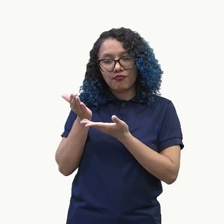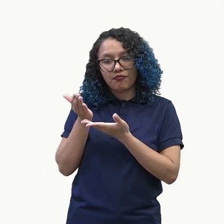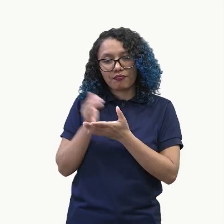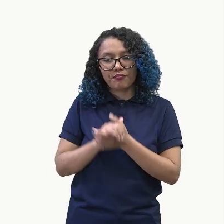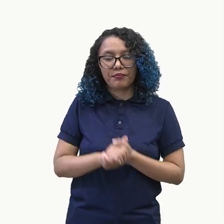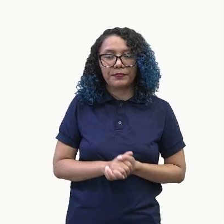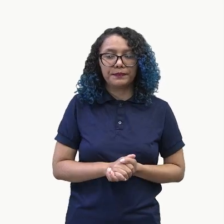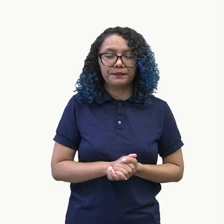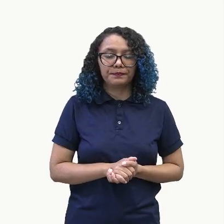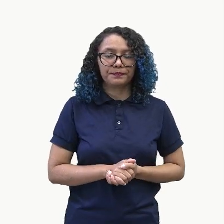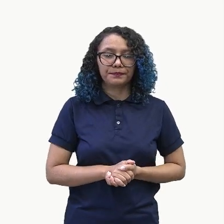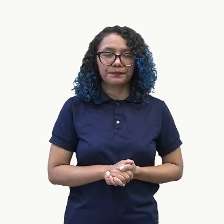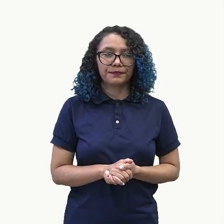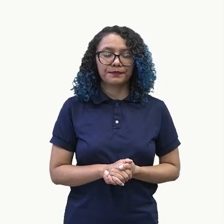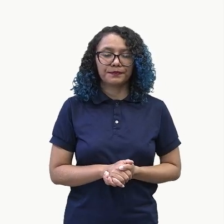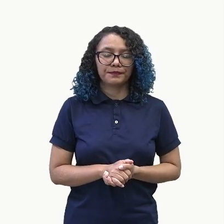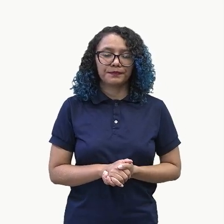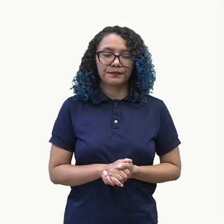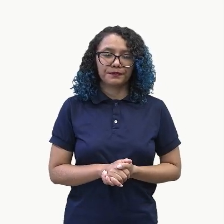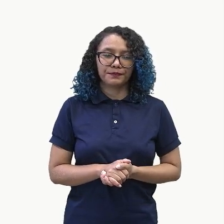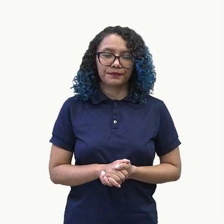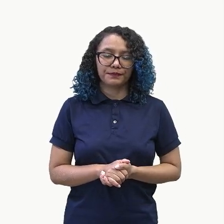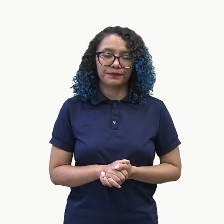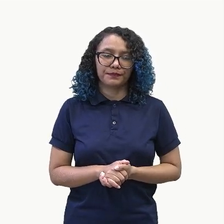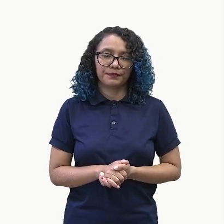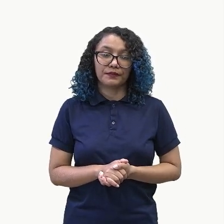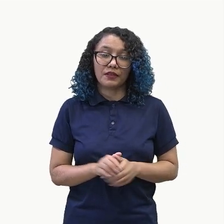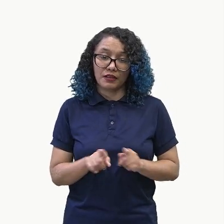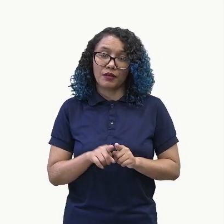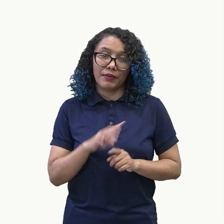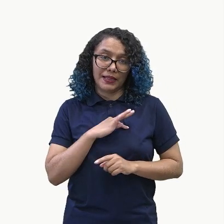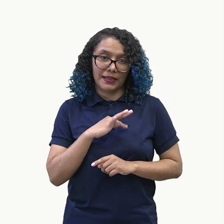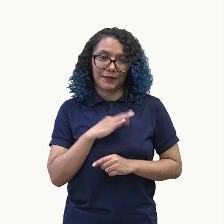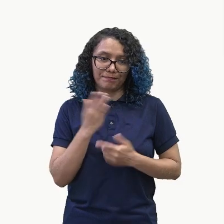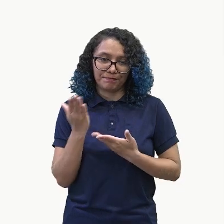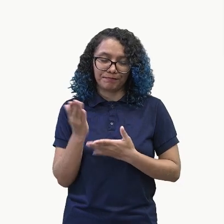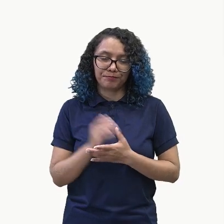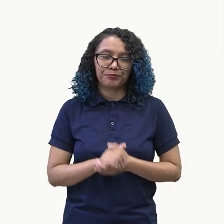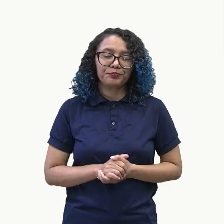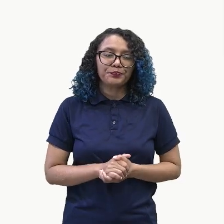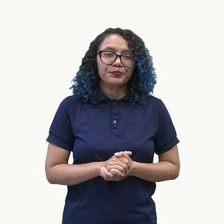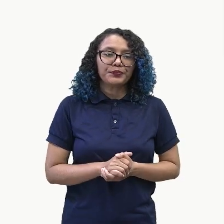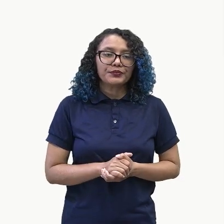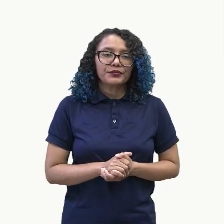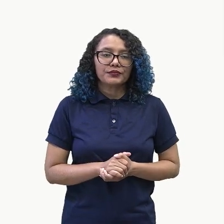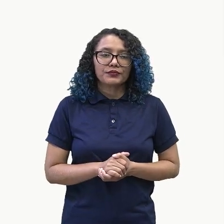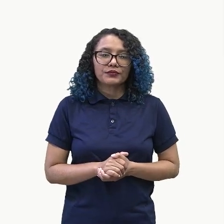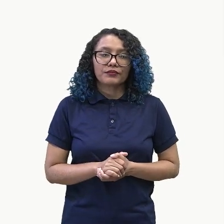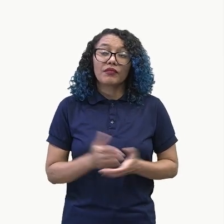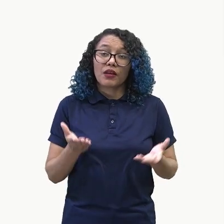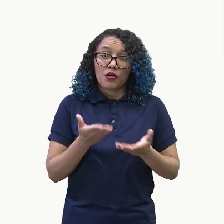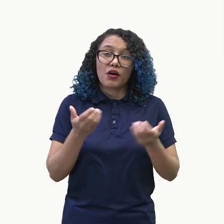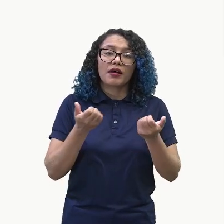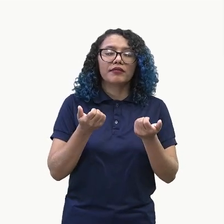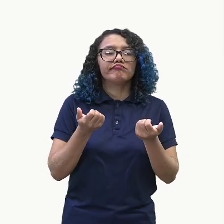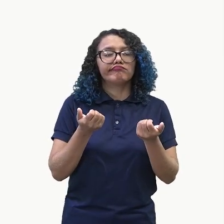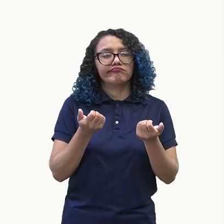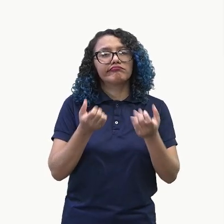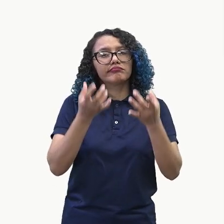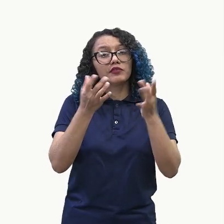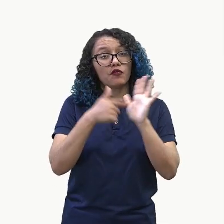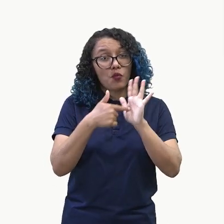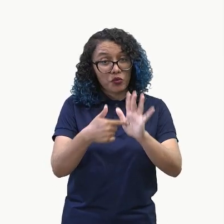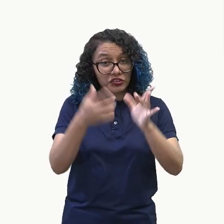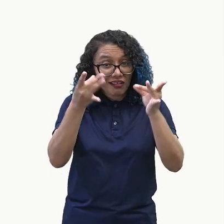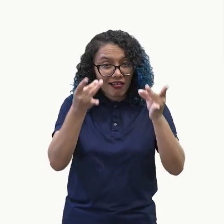fonte, orientação e a projeção. Tenho aqui eles de forma detalhada